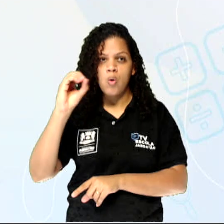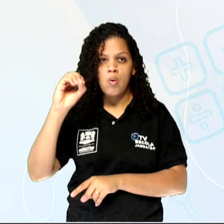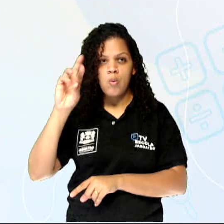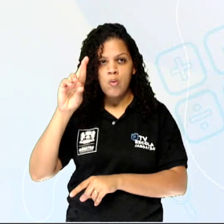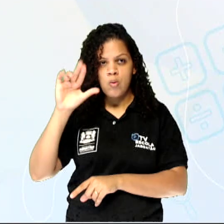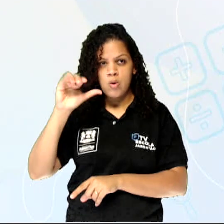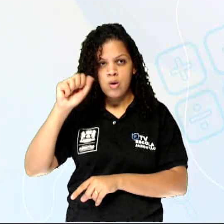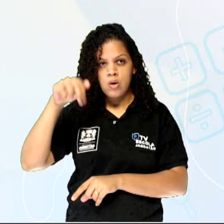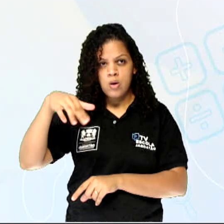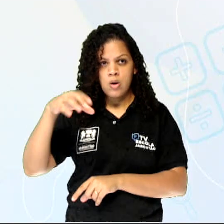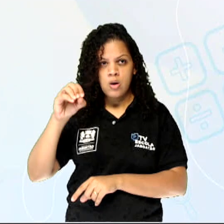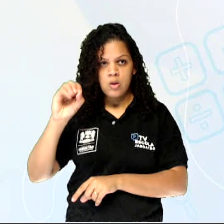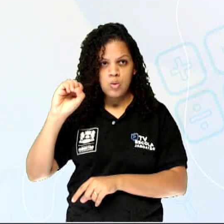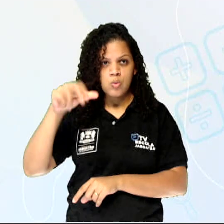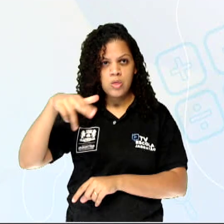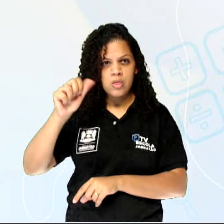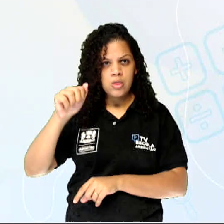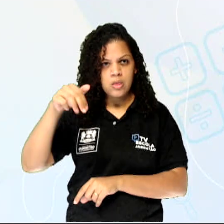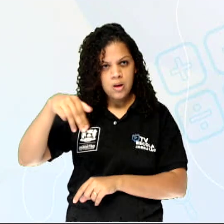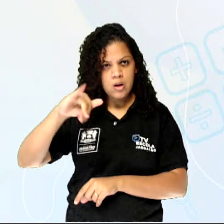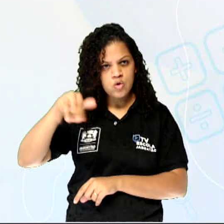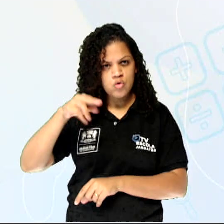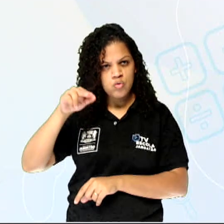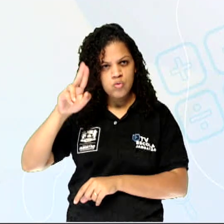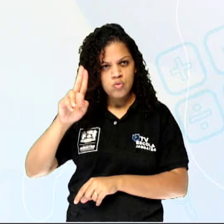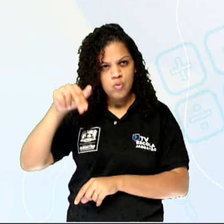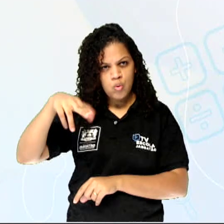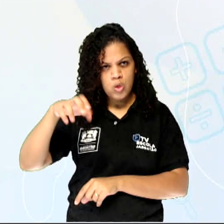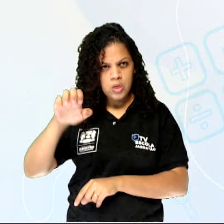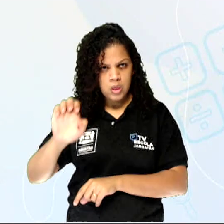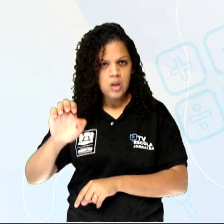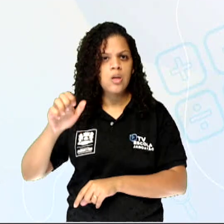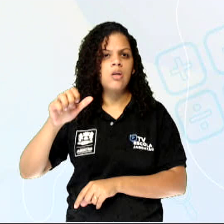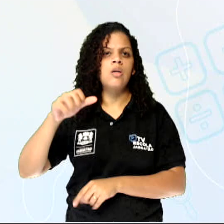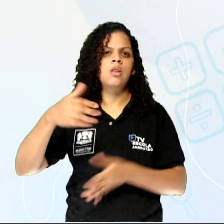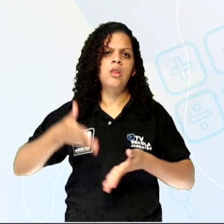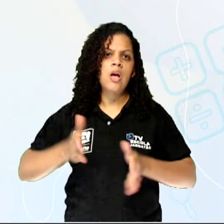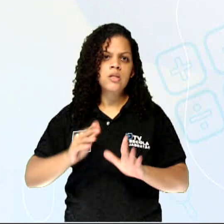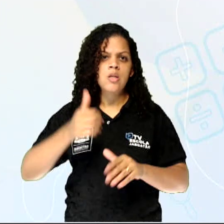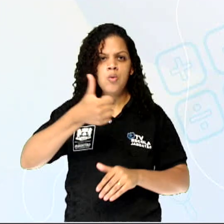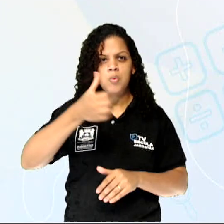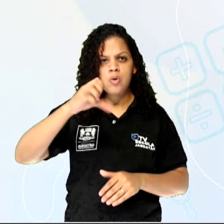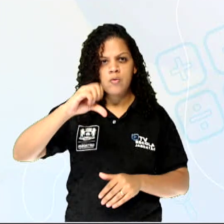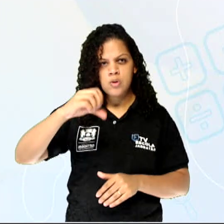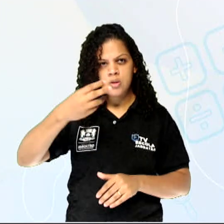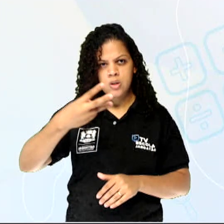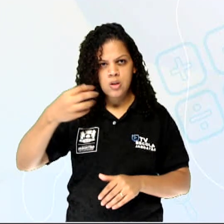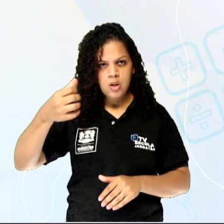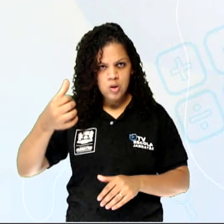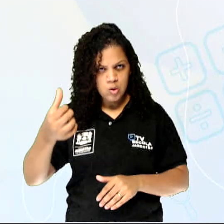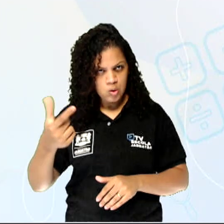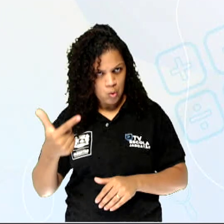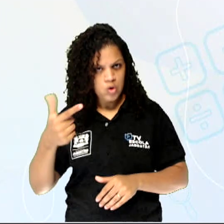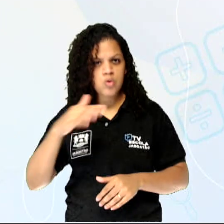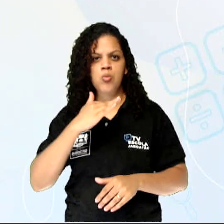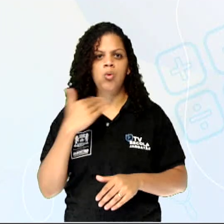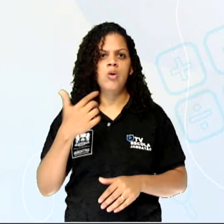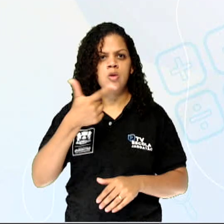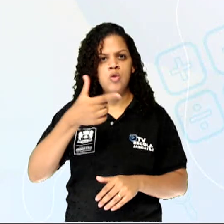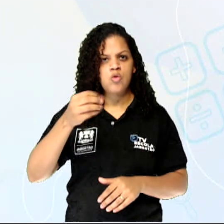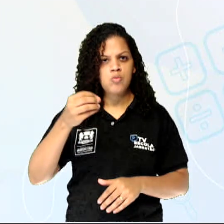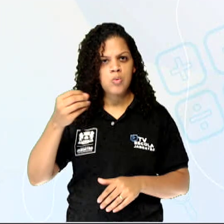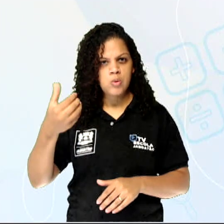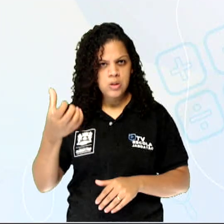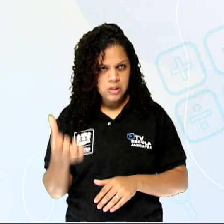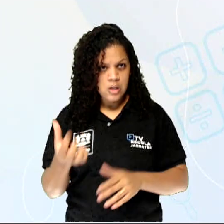em 1932 e faleceu em 2006, começou a fazer experimentações com imagens distorcidas